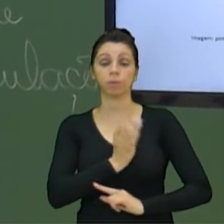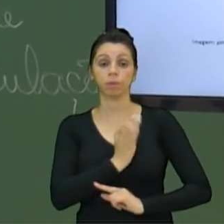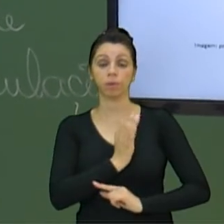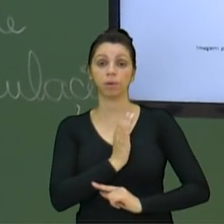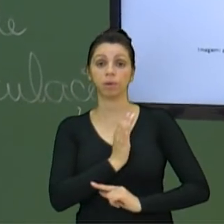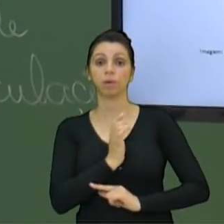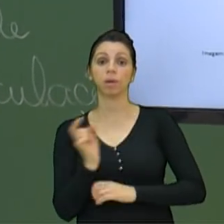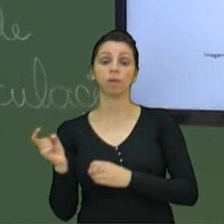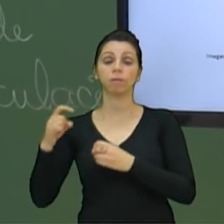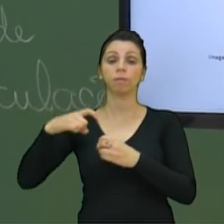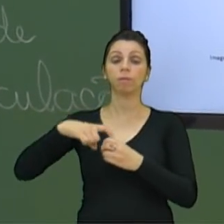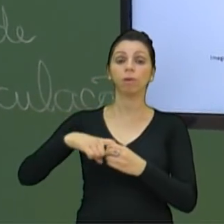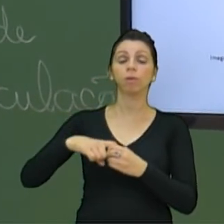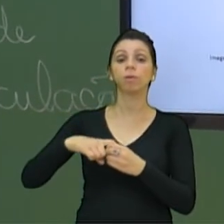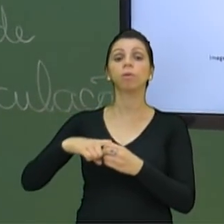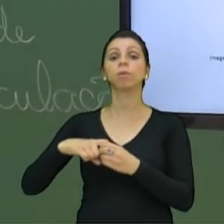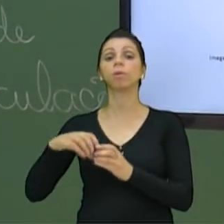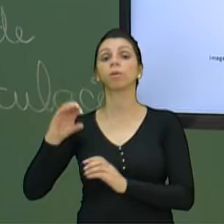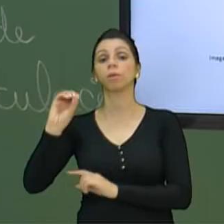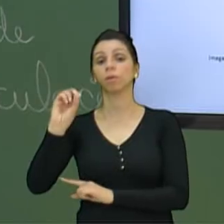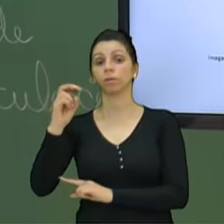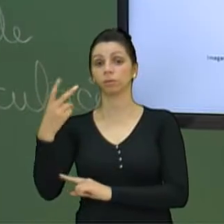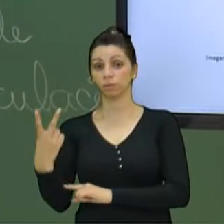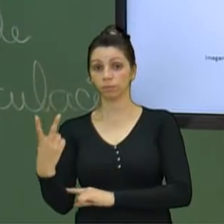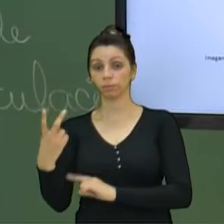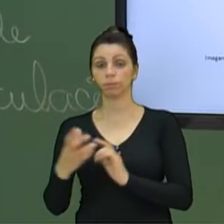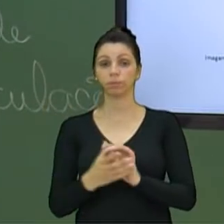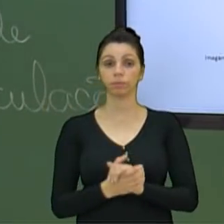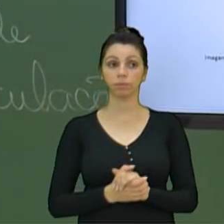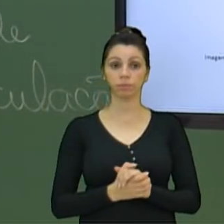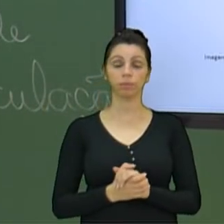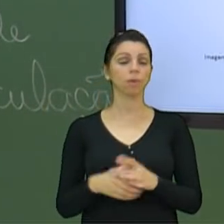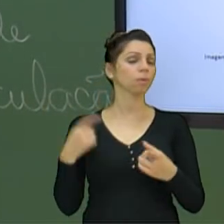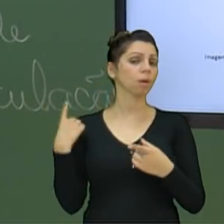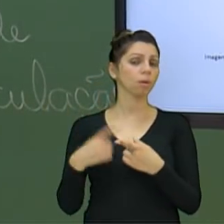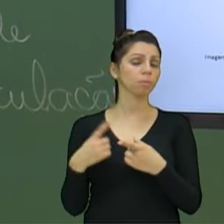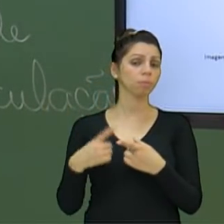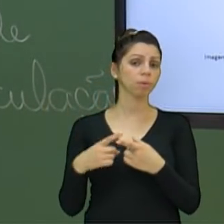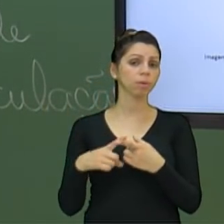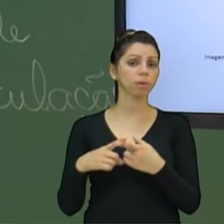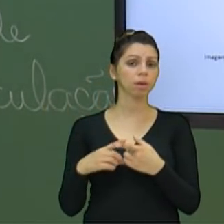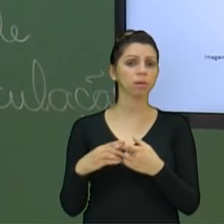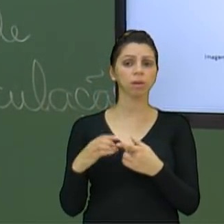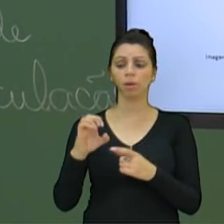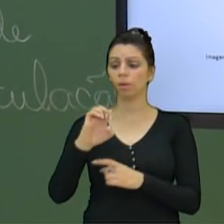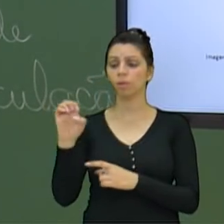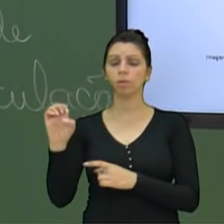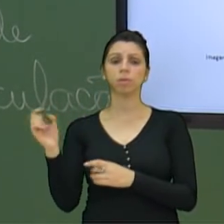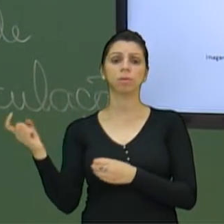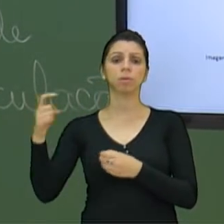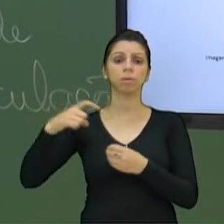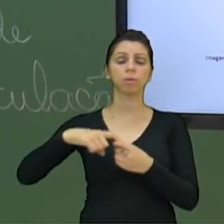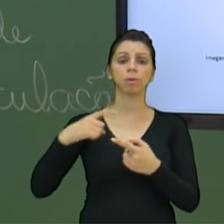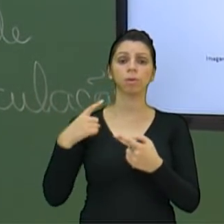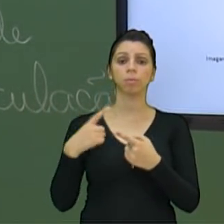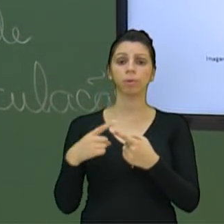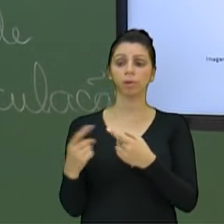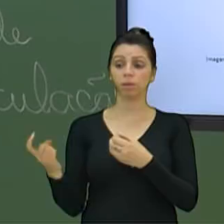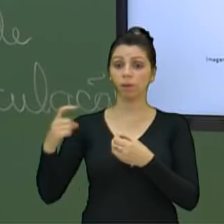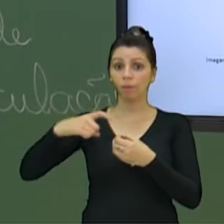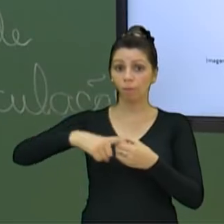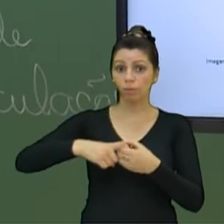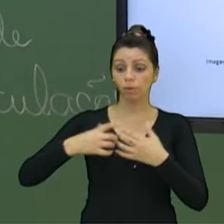entrando o sangue arterial, que é o sangue rico em oxigênio. Por que ele entra pelo lado esquerdo? Porque ele está vindo lá dos